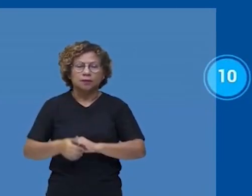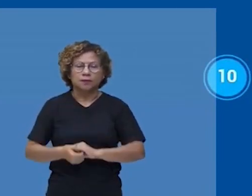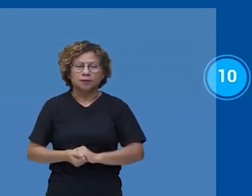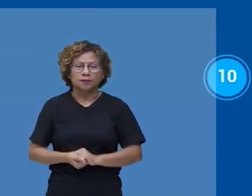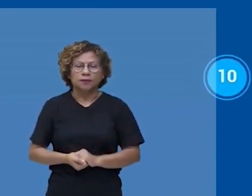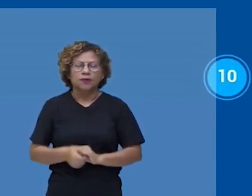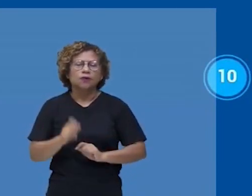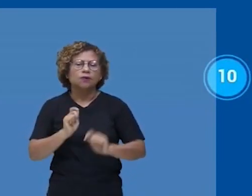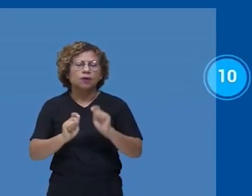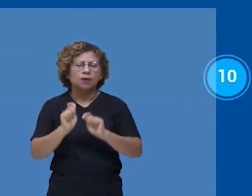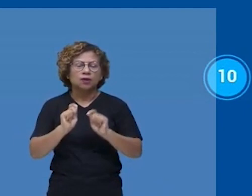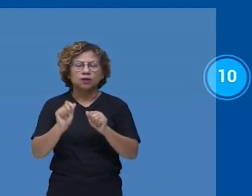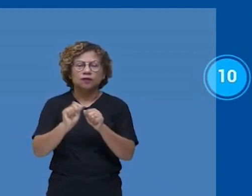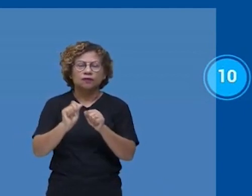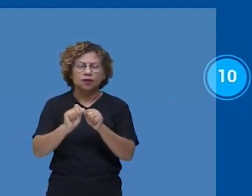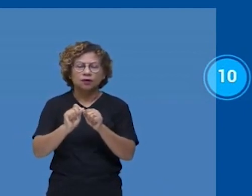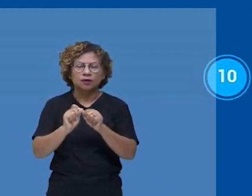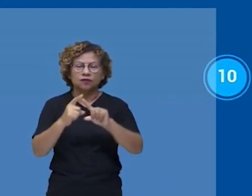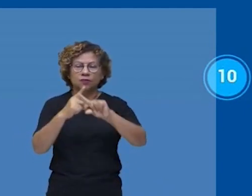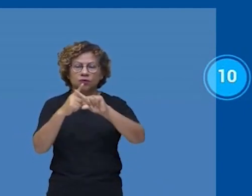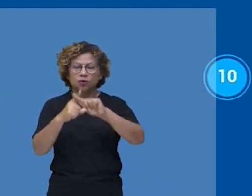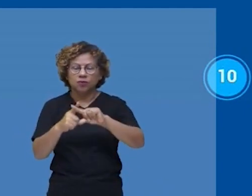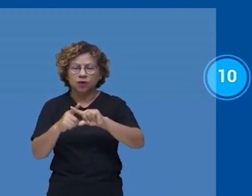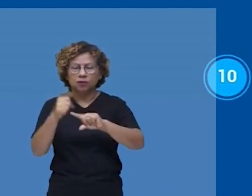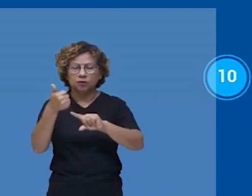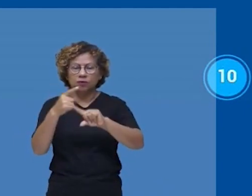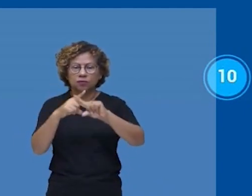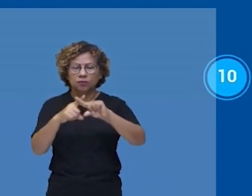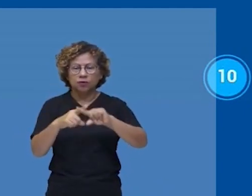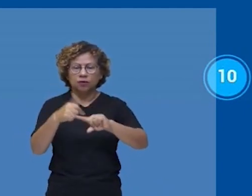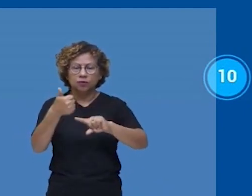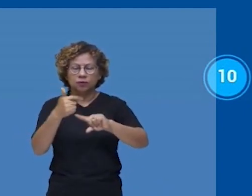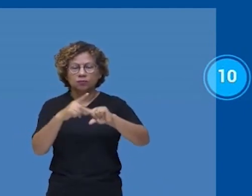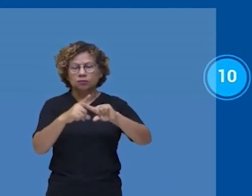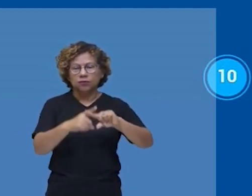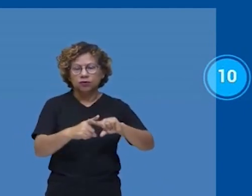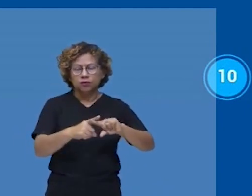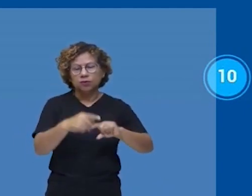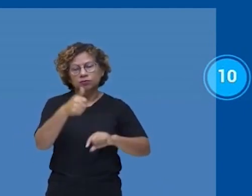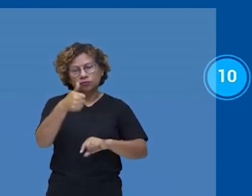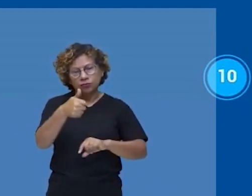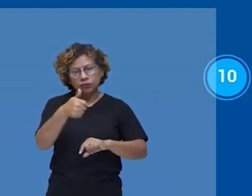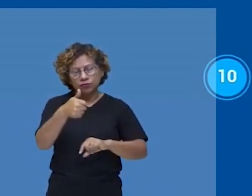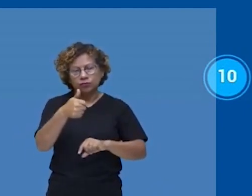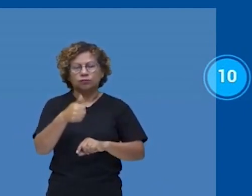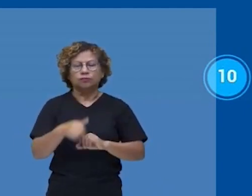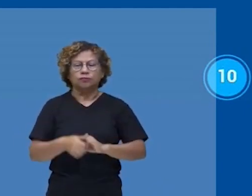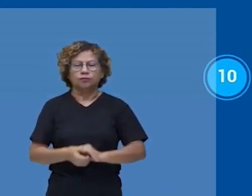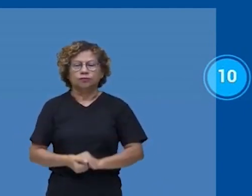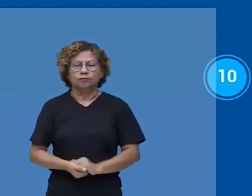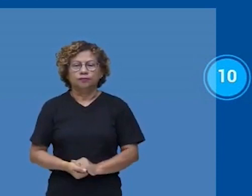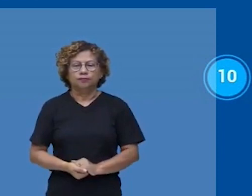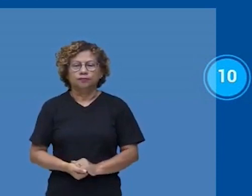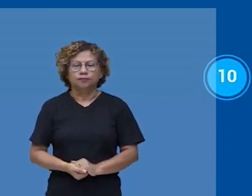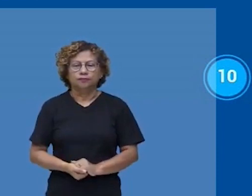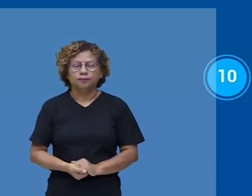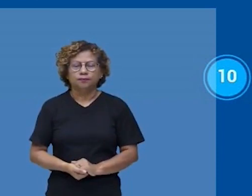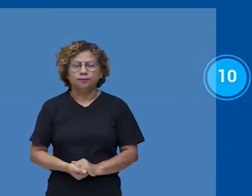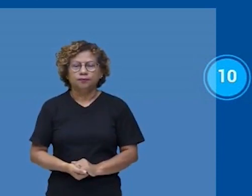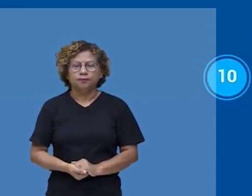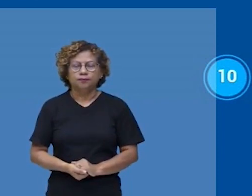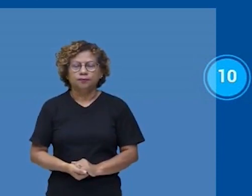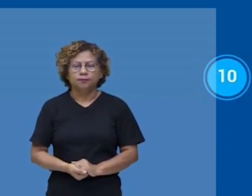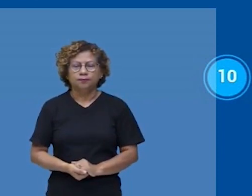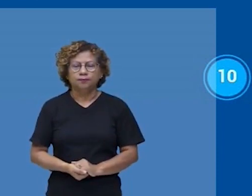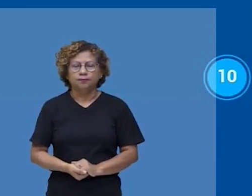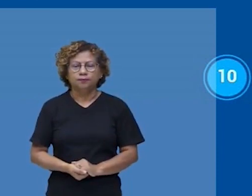vamos multiplicar cada um desses, 1 vezes 120, depois 1 vezes 120 e depois 1 vezes 120.